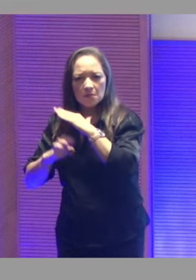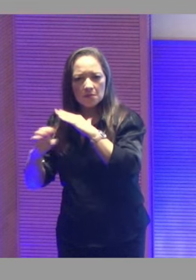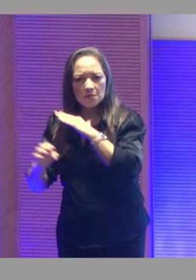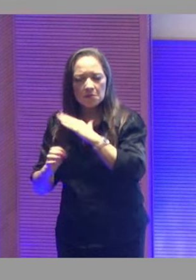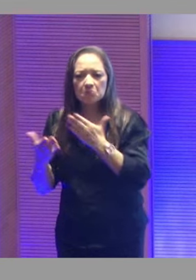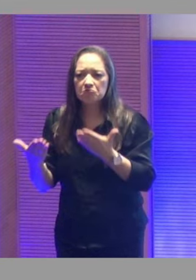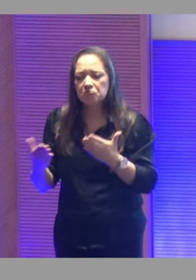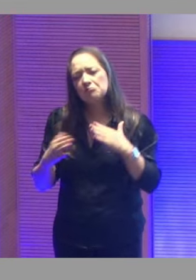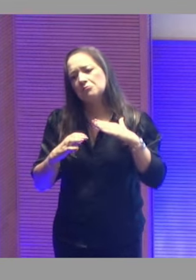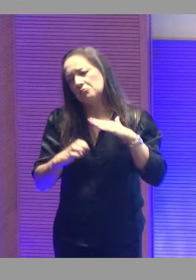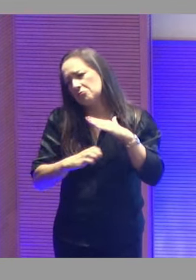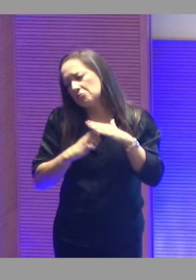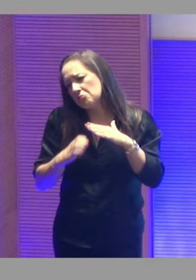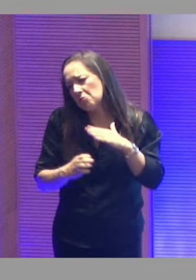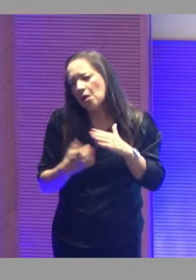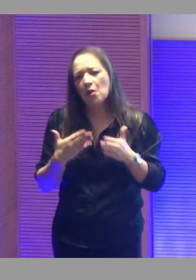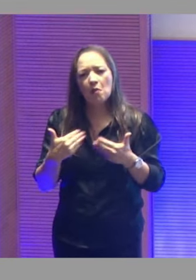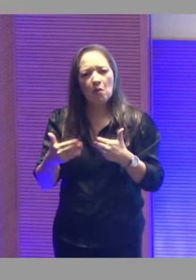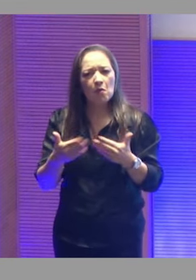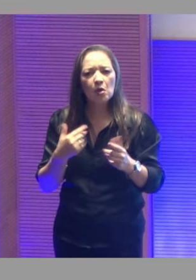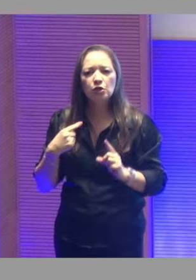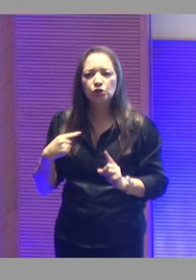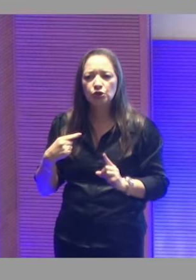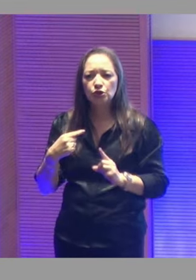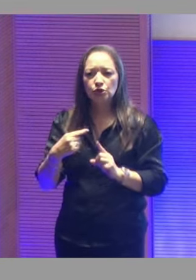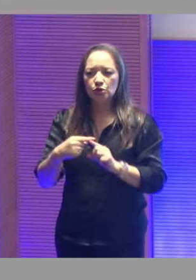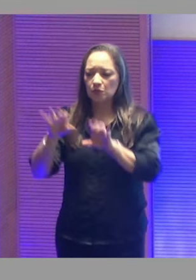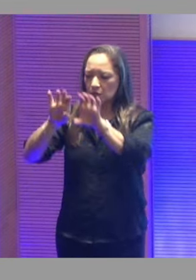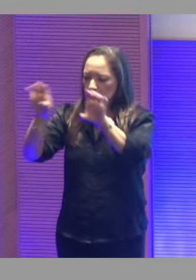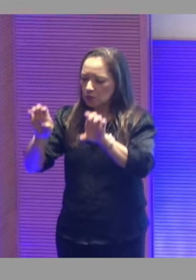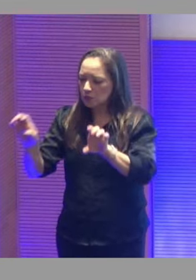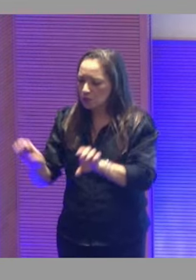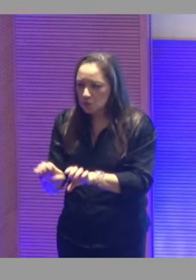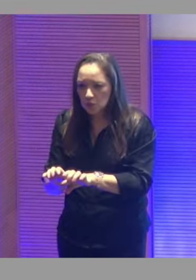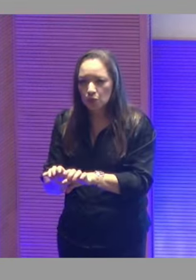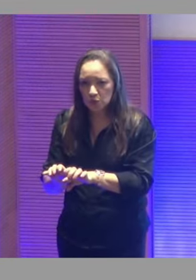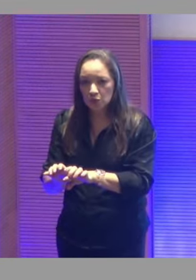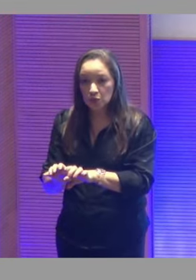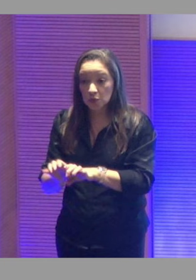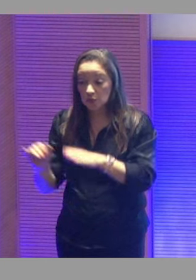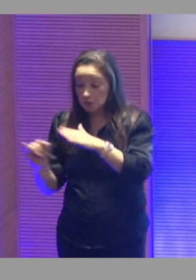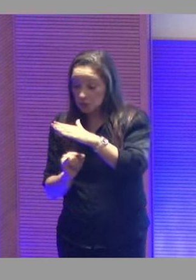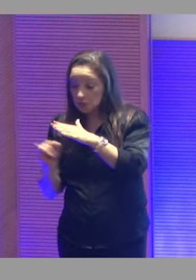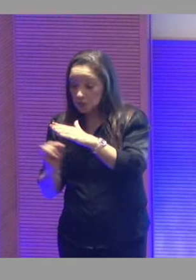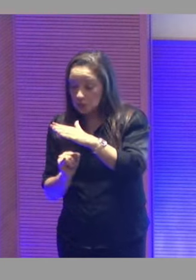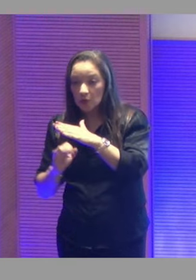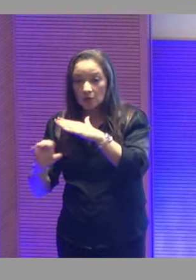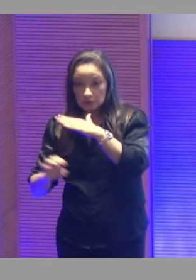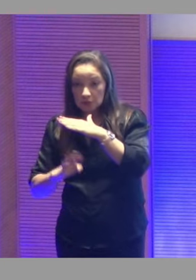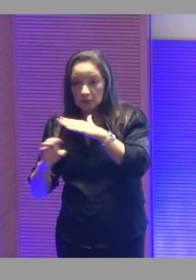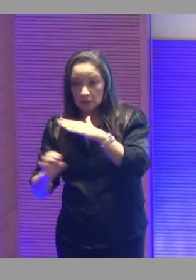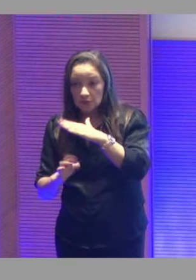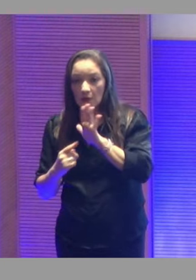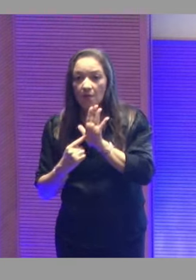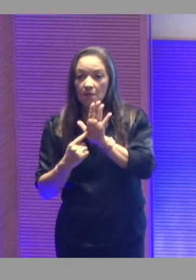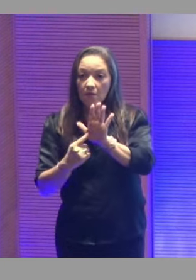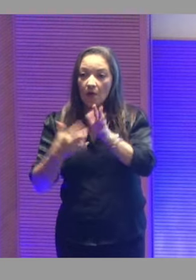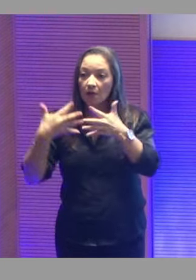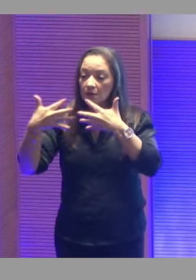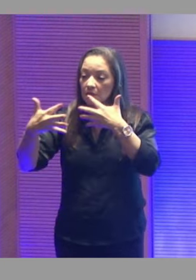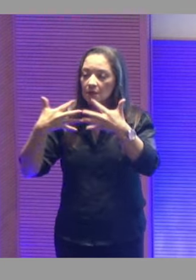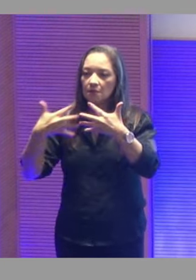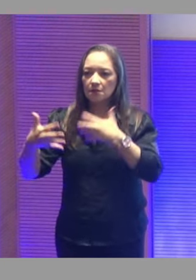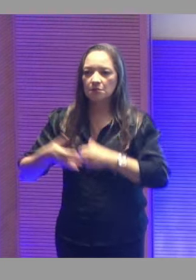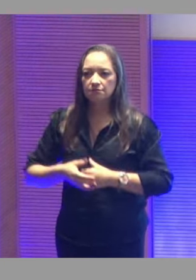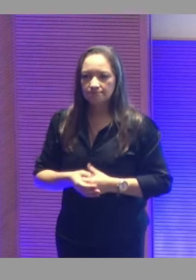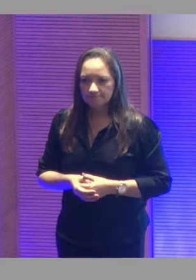organizações de empresas qualquer tipo de estrutura organizacional que dessa forma demonstra transparência para